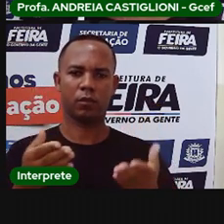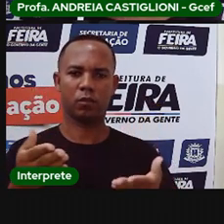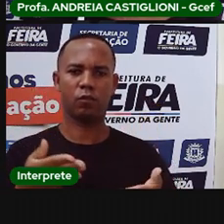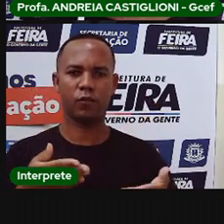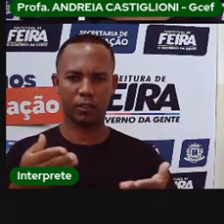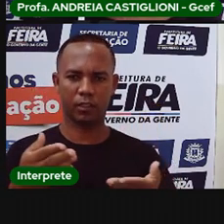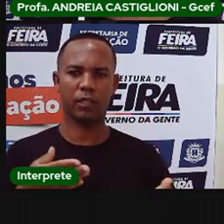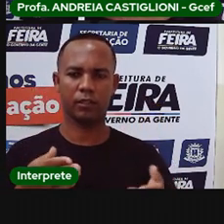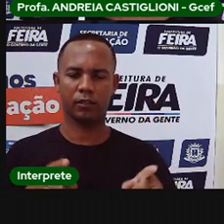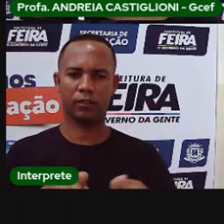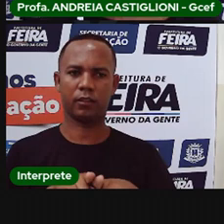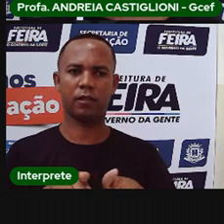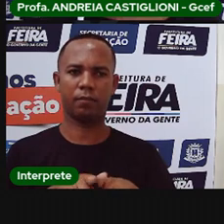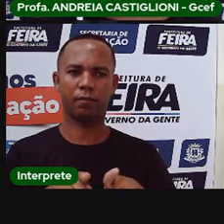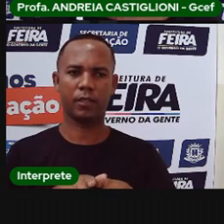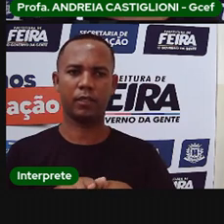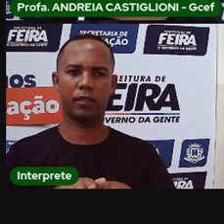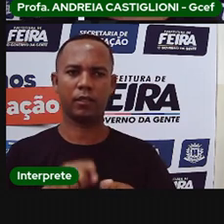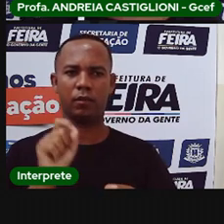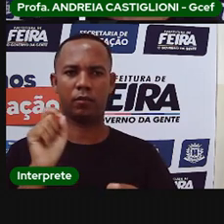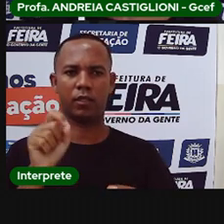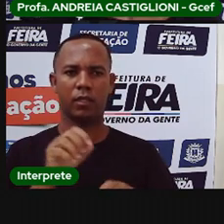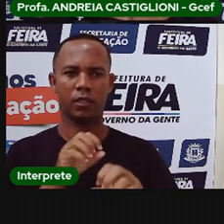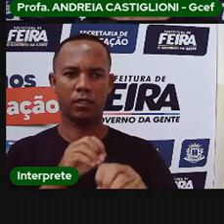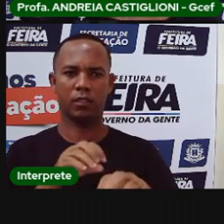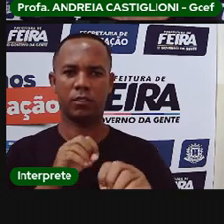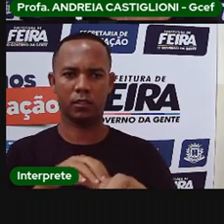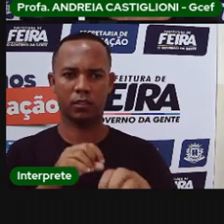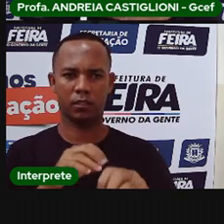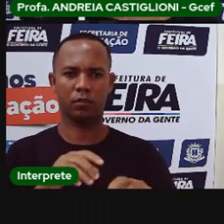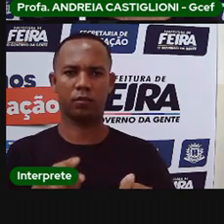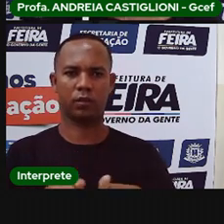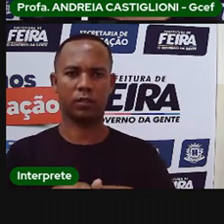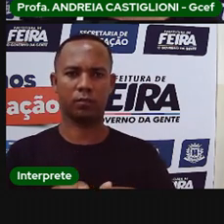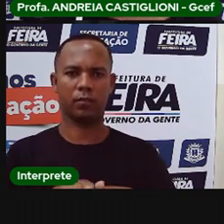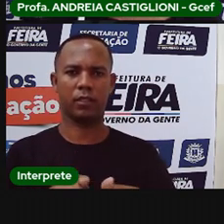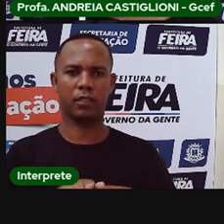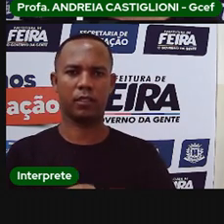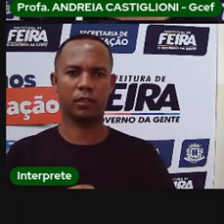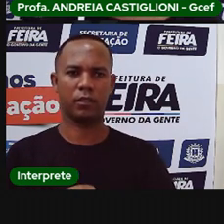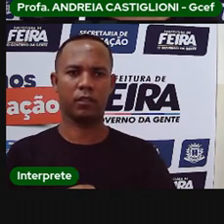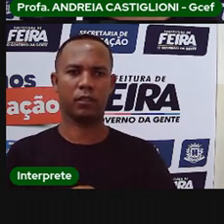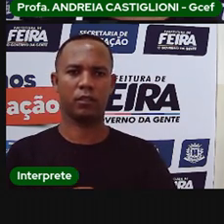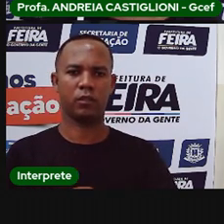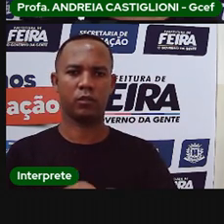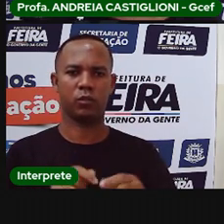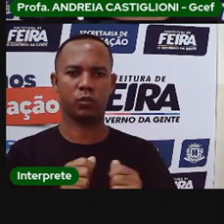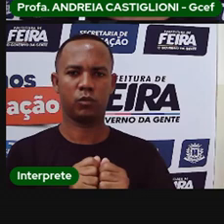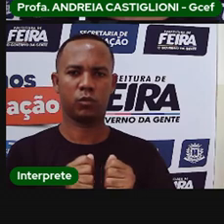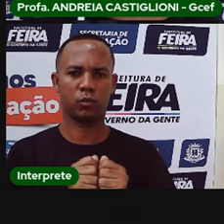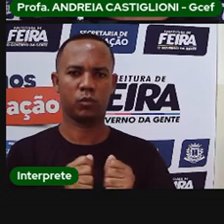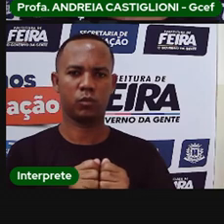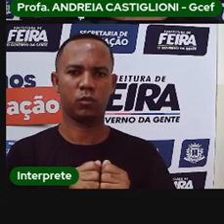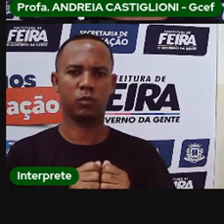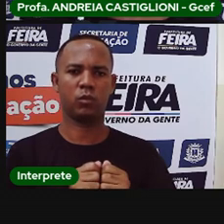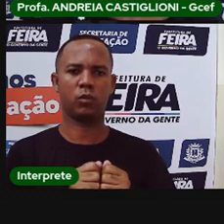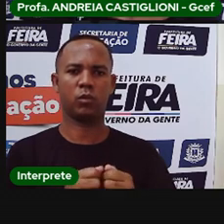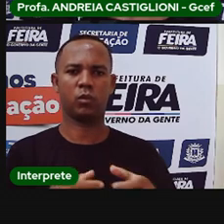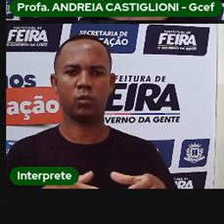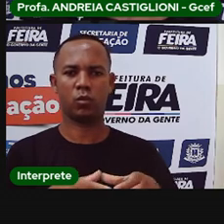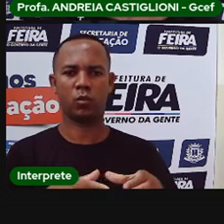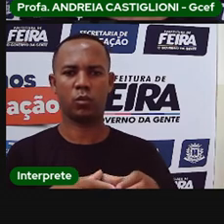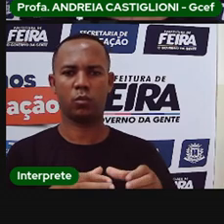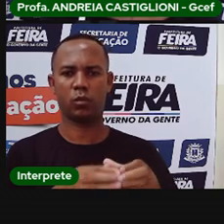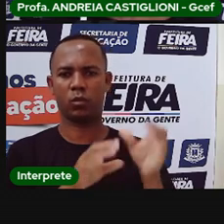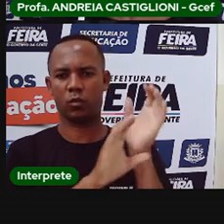Maura Evangelista, que é mestra em educação. Vamos ter como mediador do GCEF, que é o nosso grupo de currículo